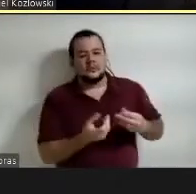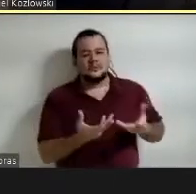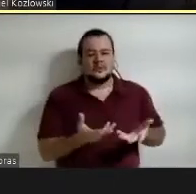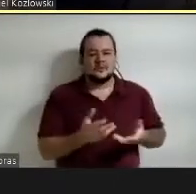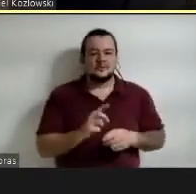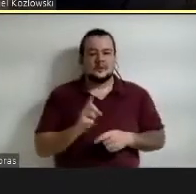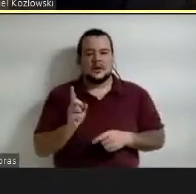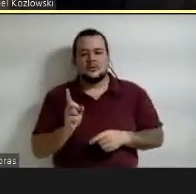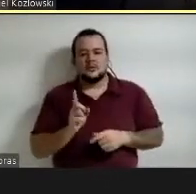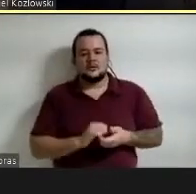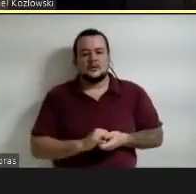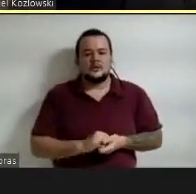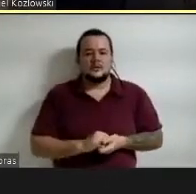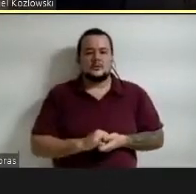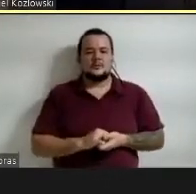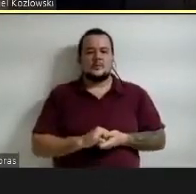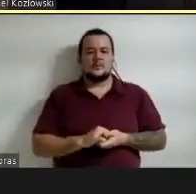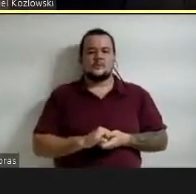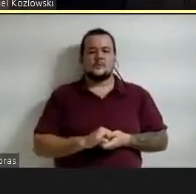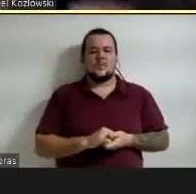não